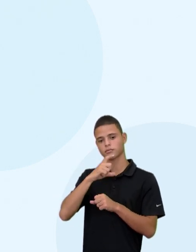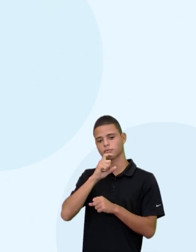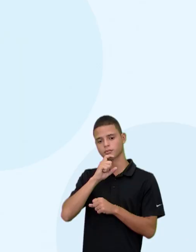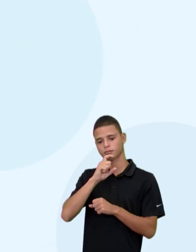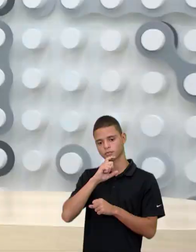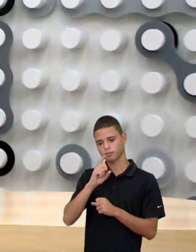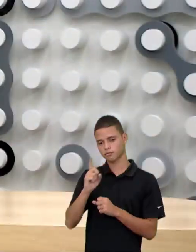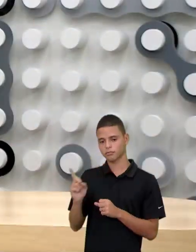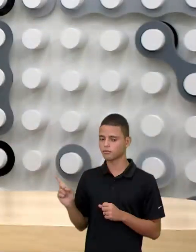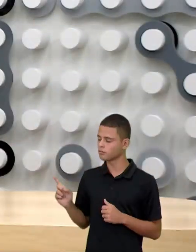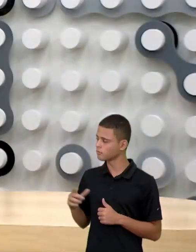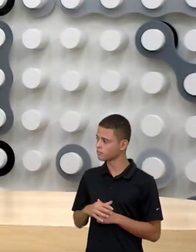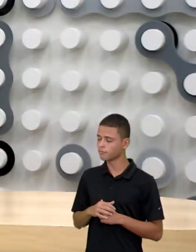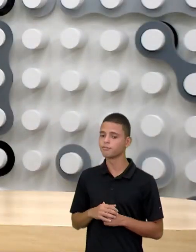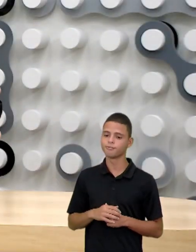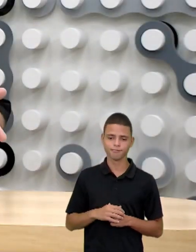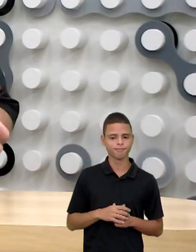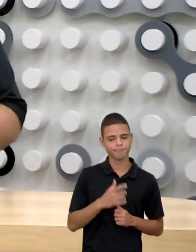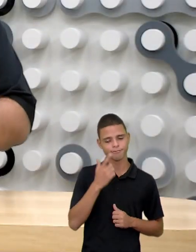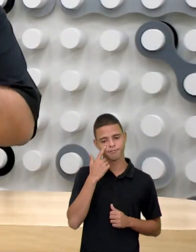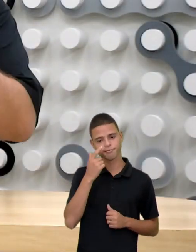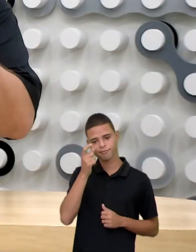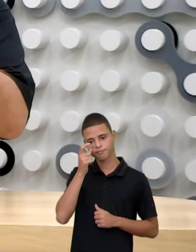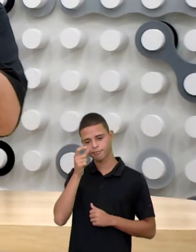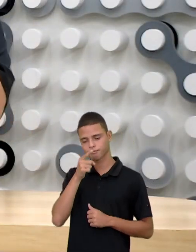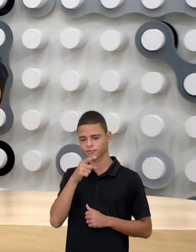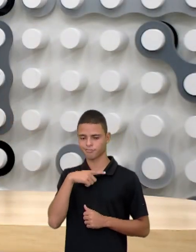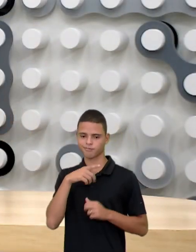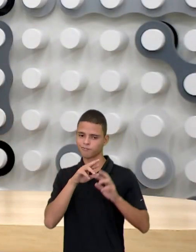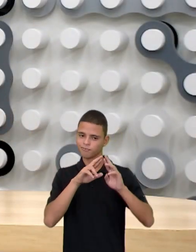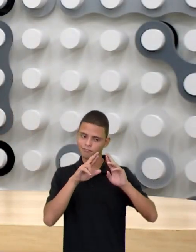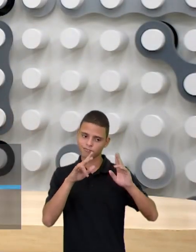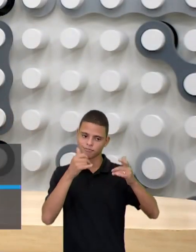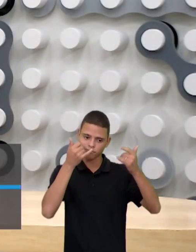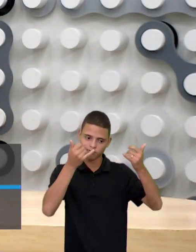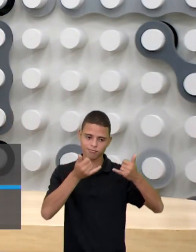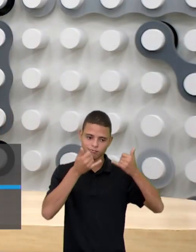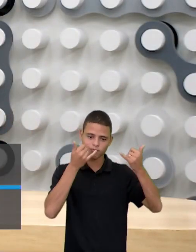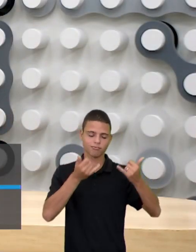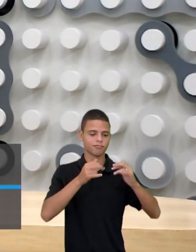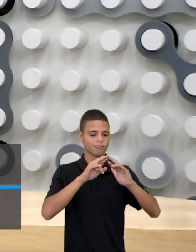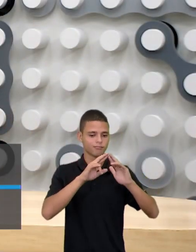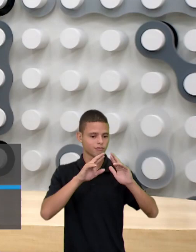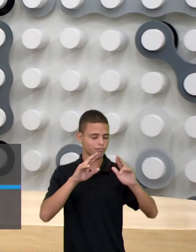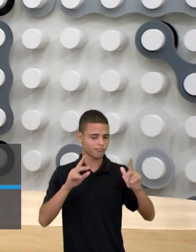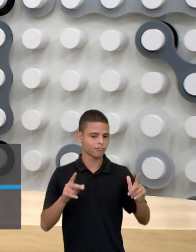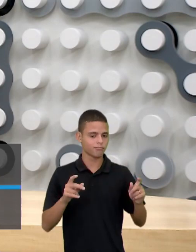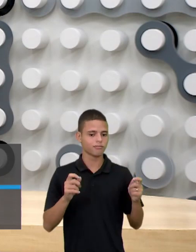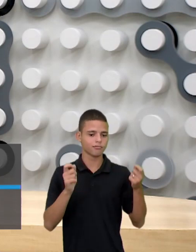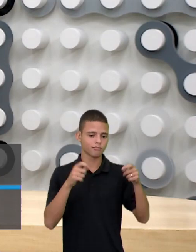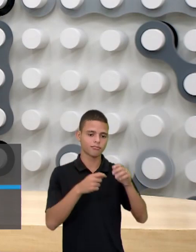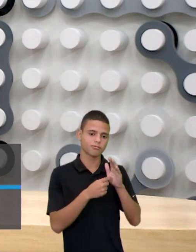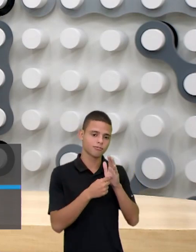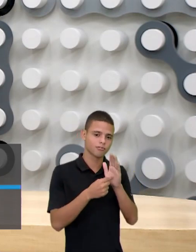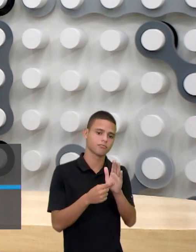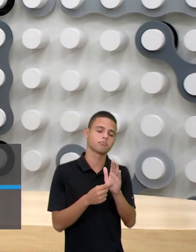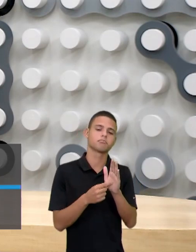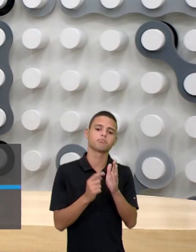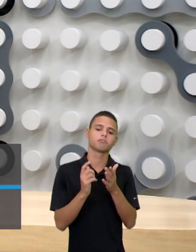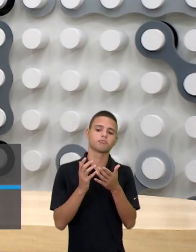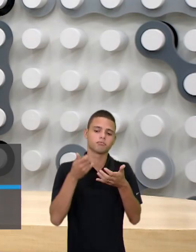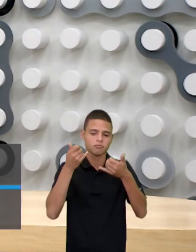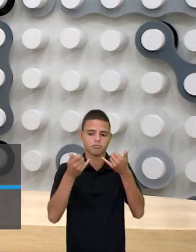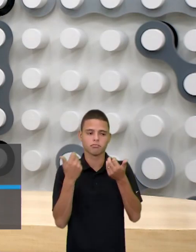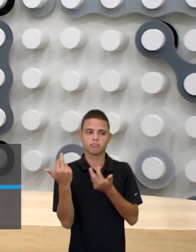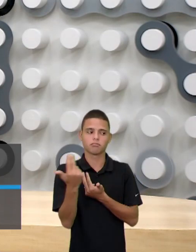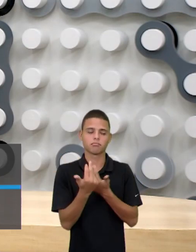aí a porcentagem. Olha que interessante, né? Você tem várias situações que você pode mostrar a mesma